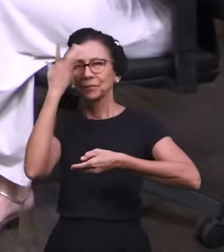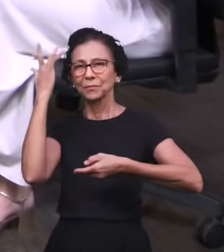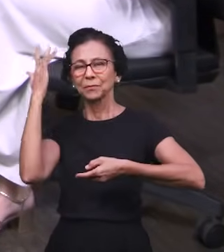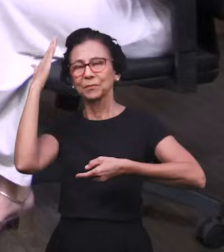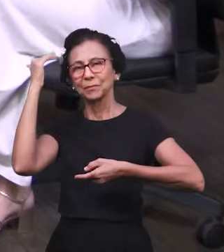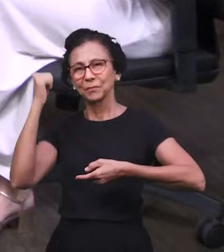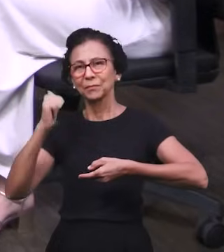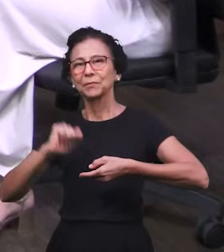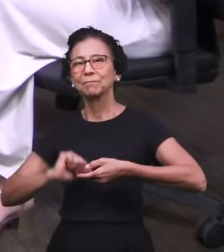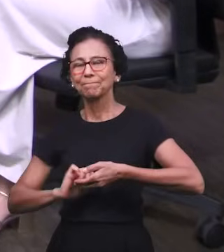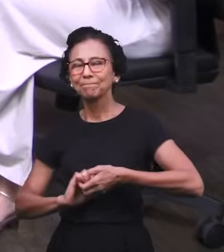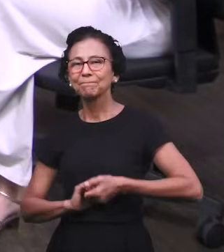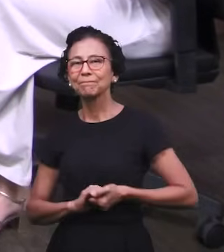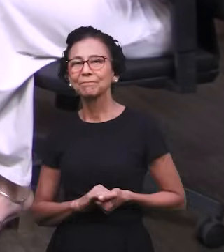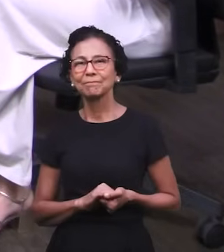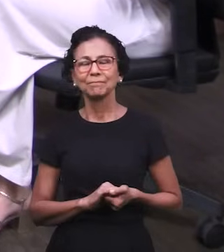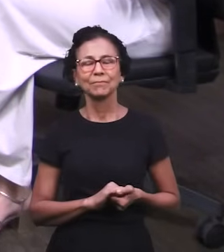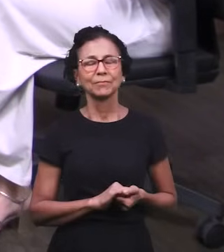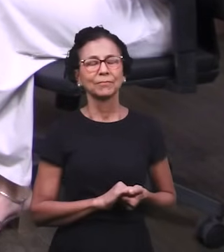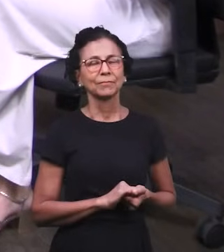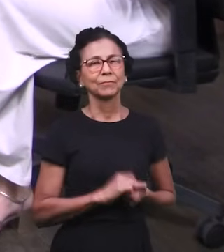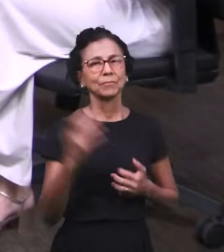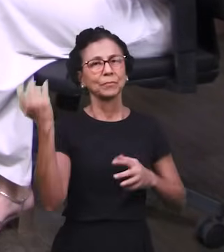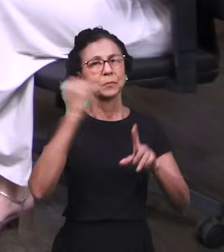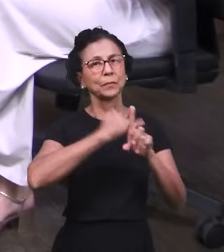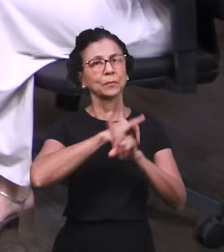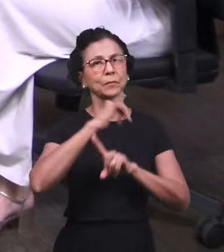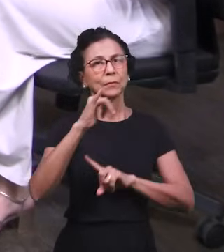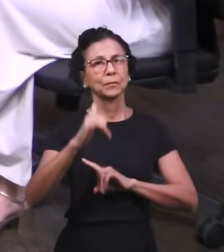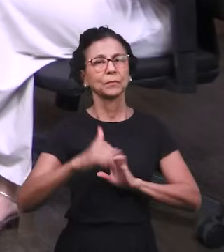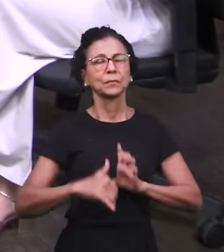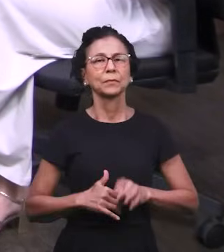o maior evento da sua vida